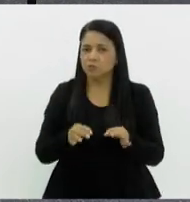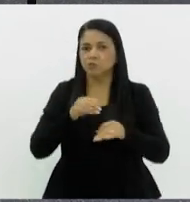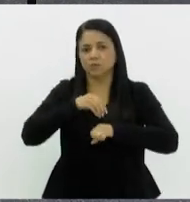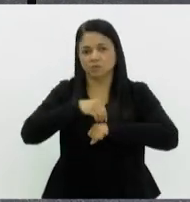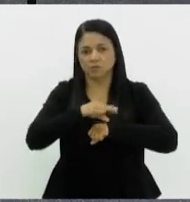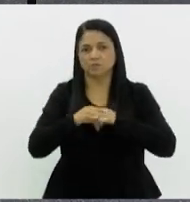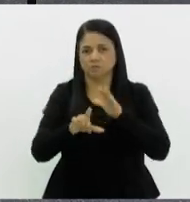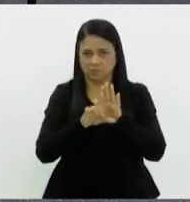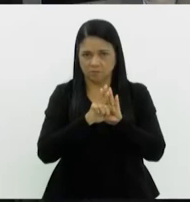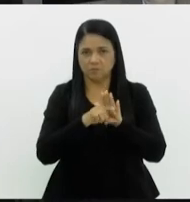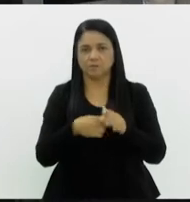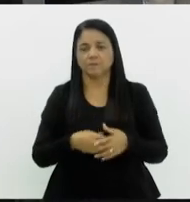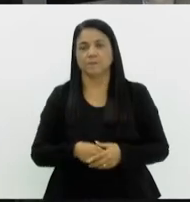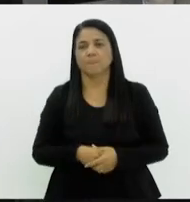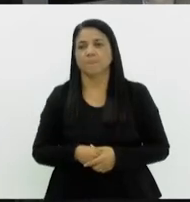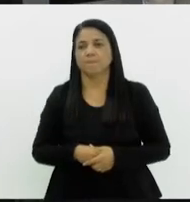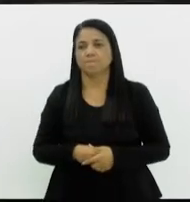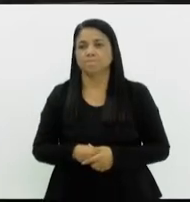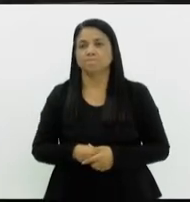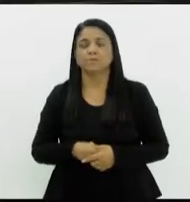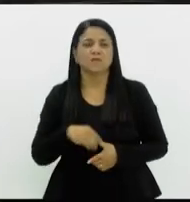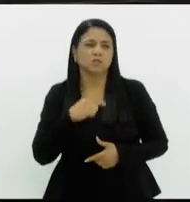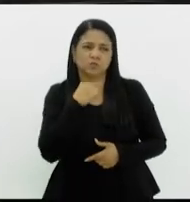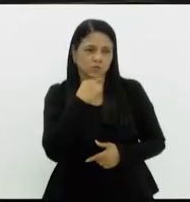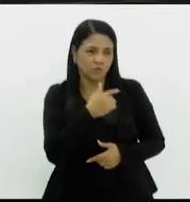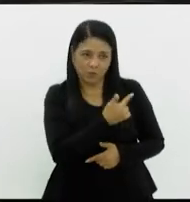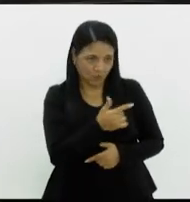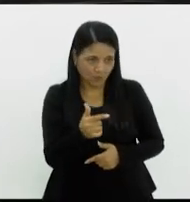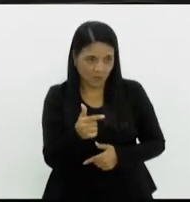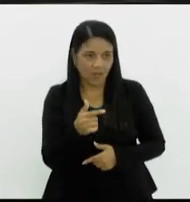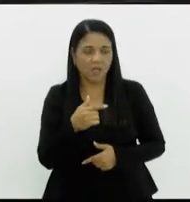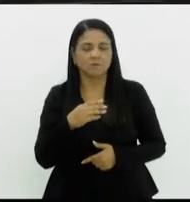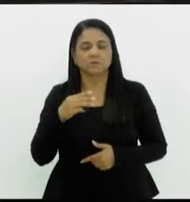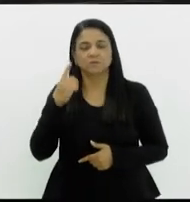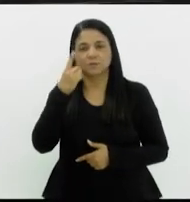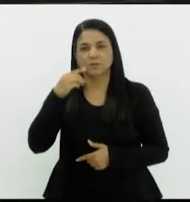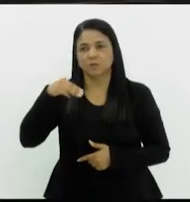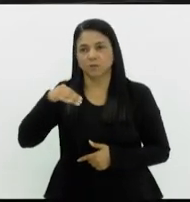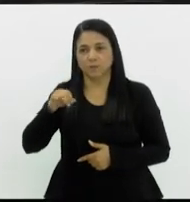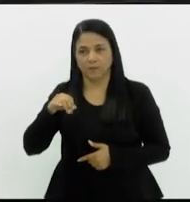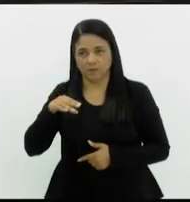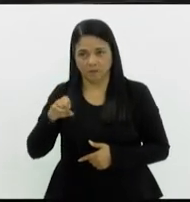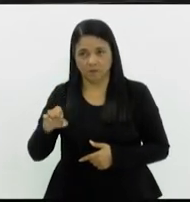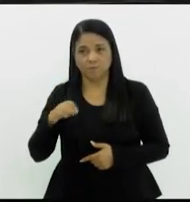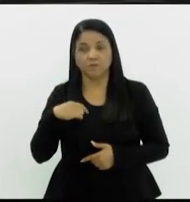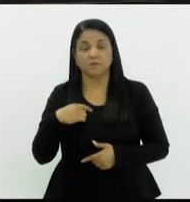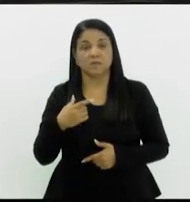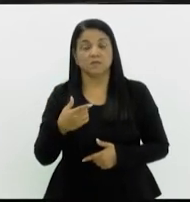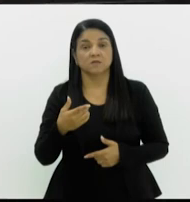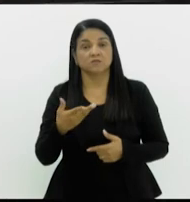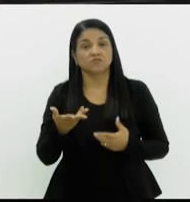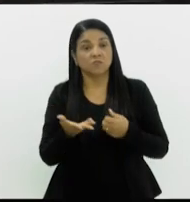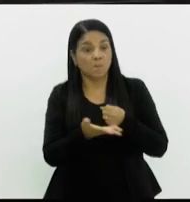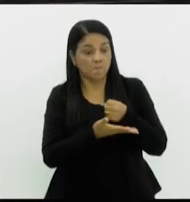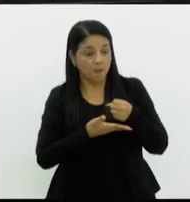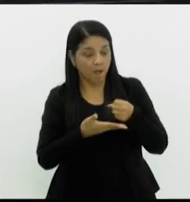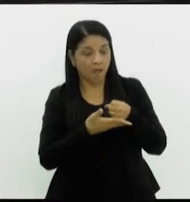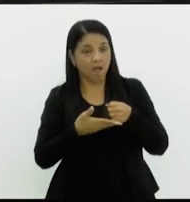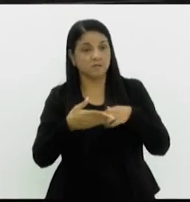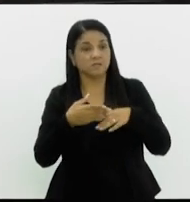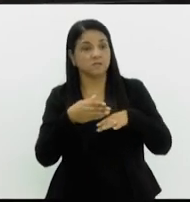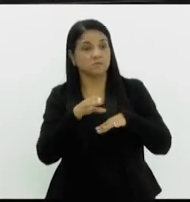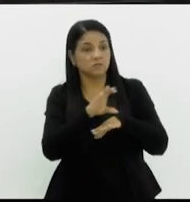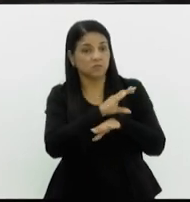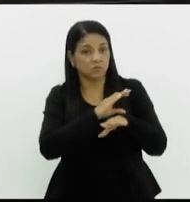indicação legislativa. Sem dúvida nenhuma, deputado Carlos Mink, a gente está falando aqui de princípios